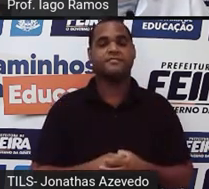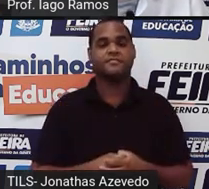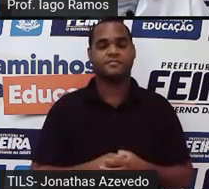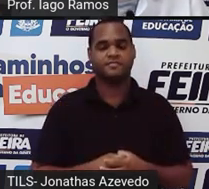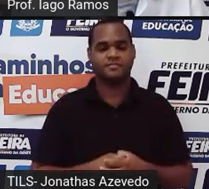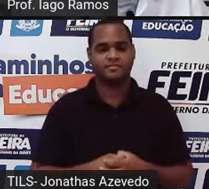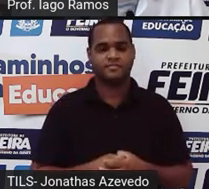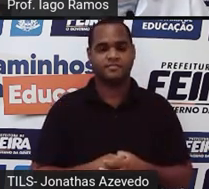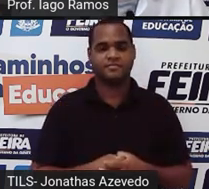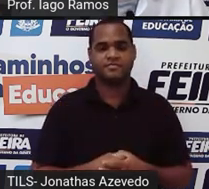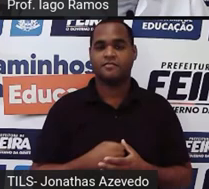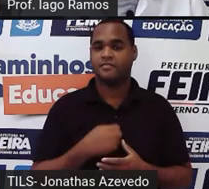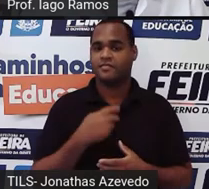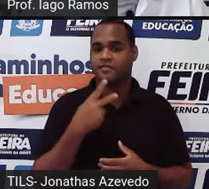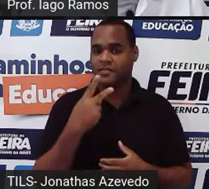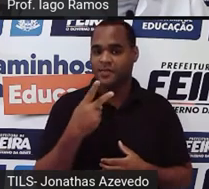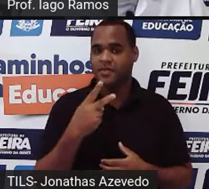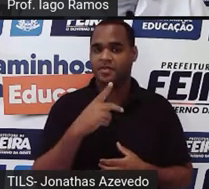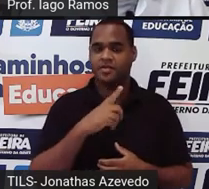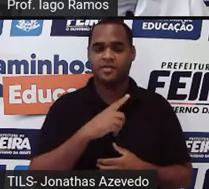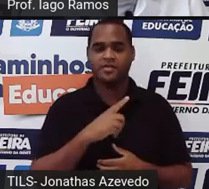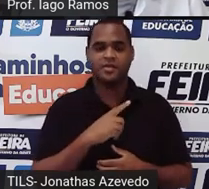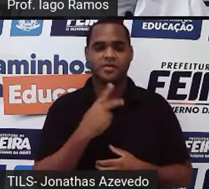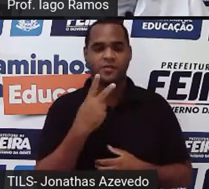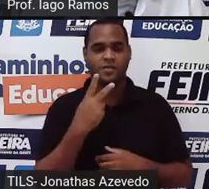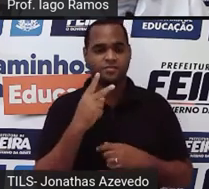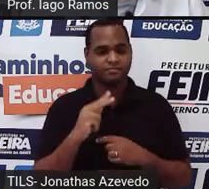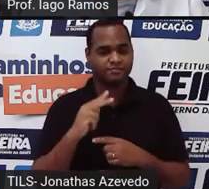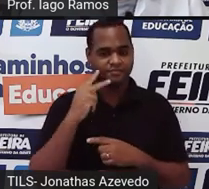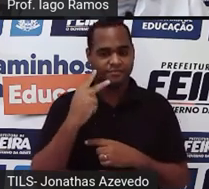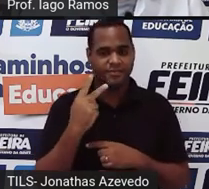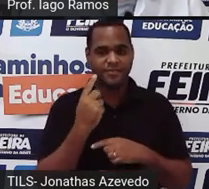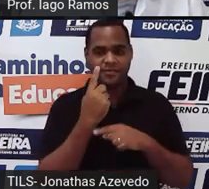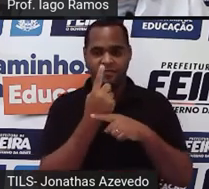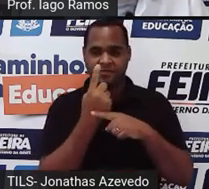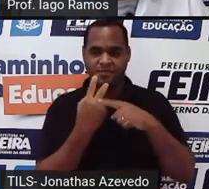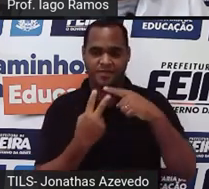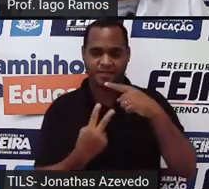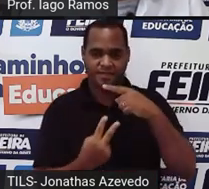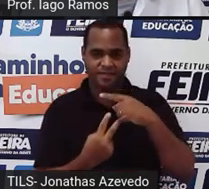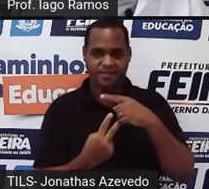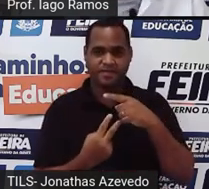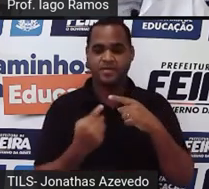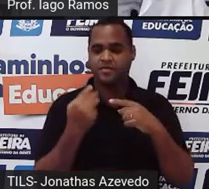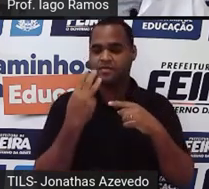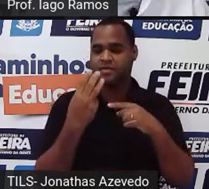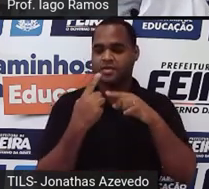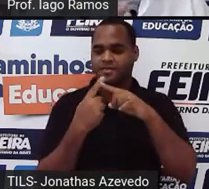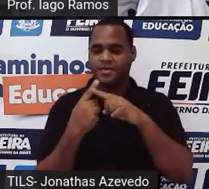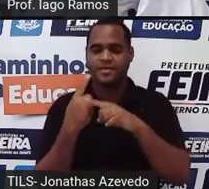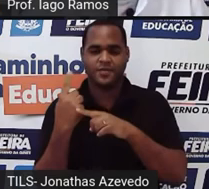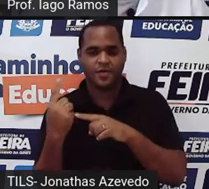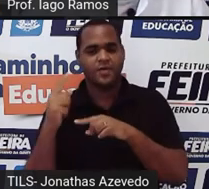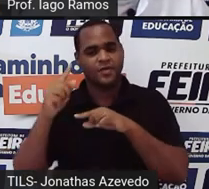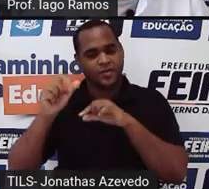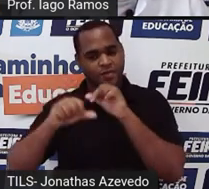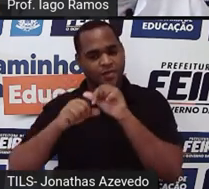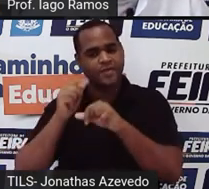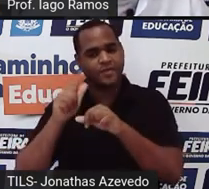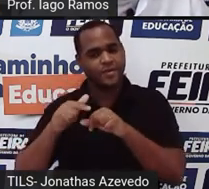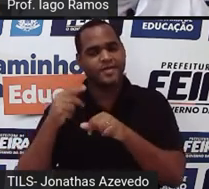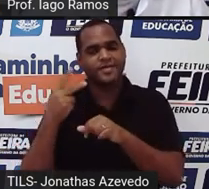2 elevado a 3 vezes a fração meio, é só multiplicar 3 por 1 e repetir o 2 ali